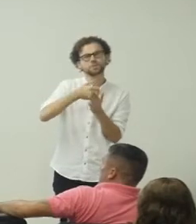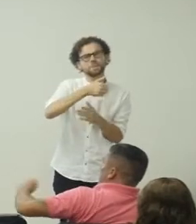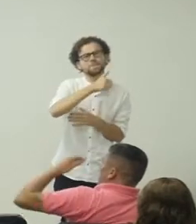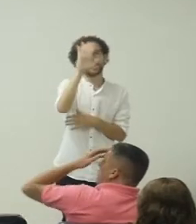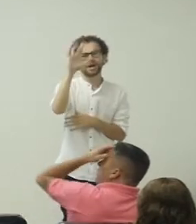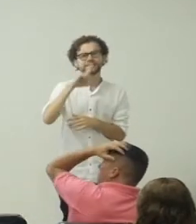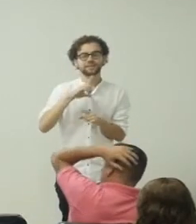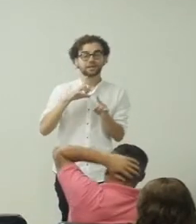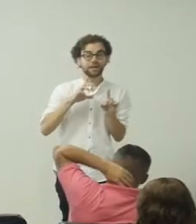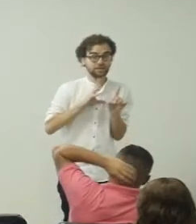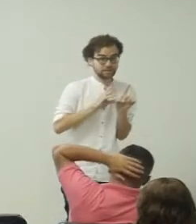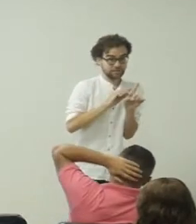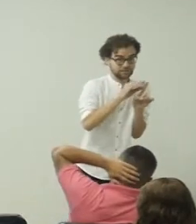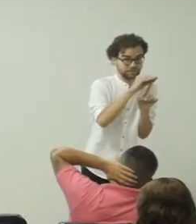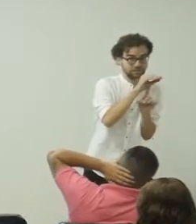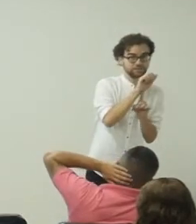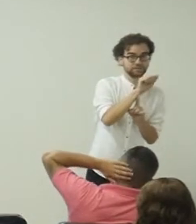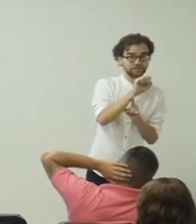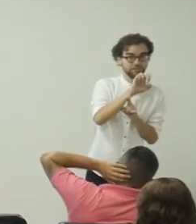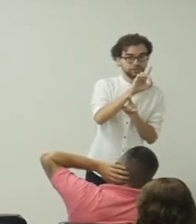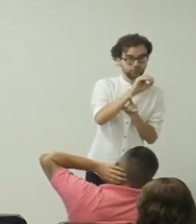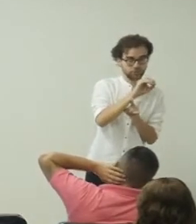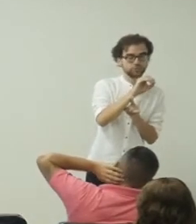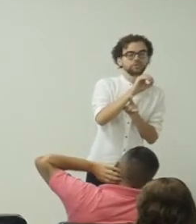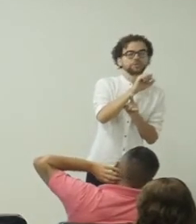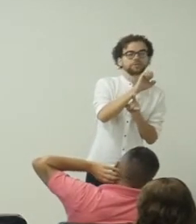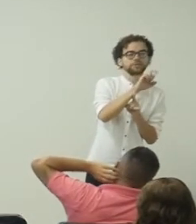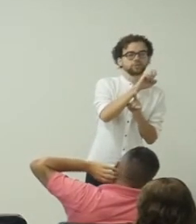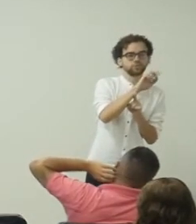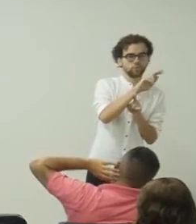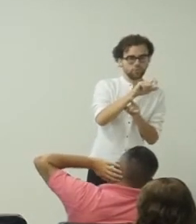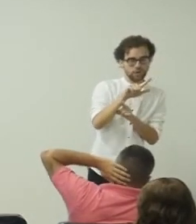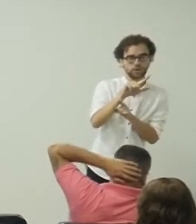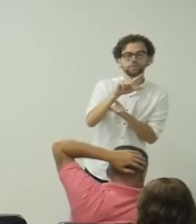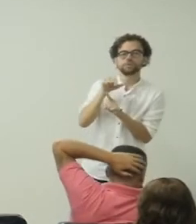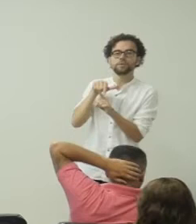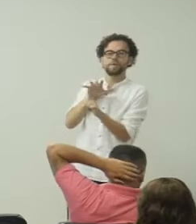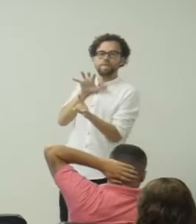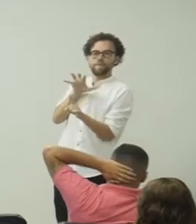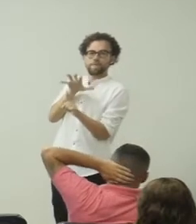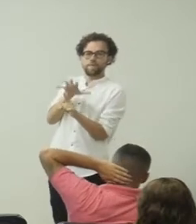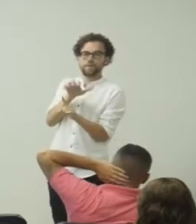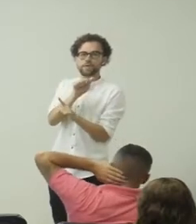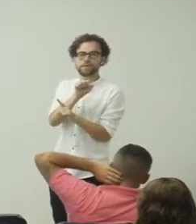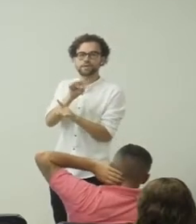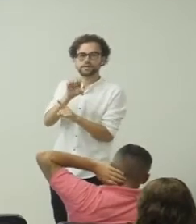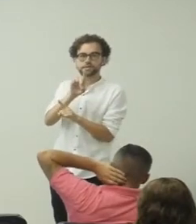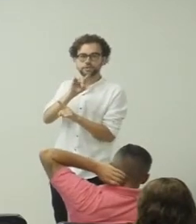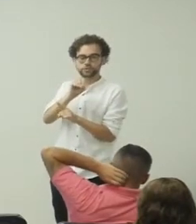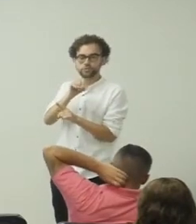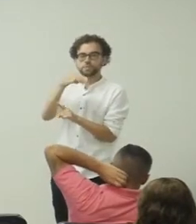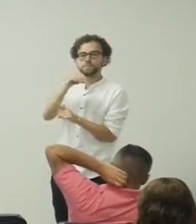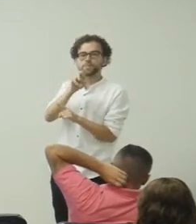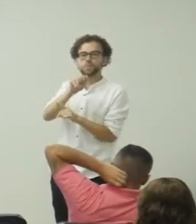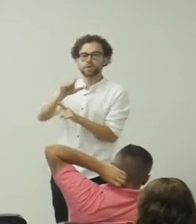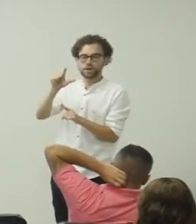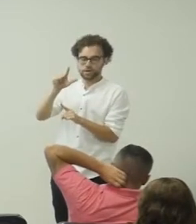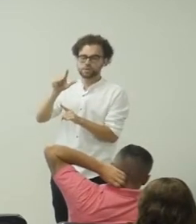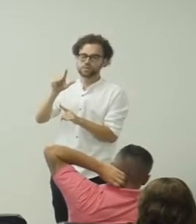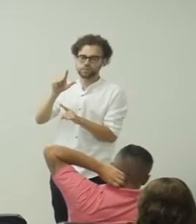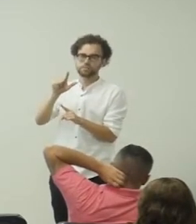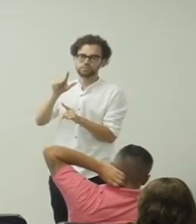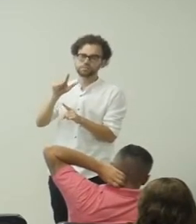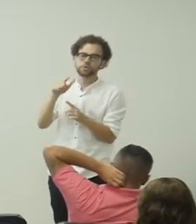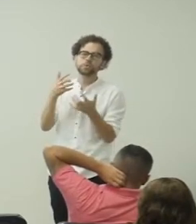com assédio moral e assédio sexual. Parece que mais para frente vocês vão trabalhar um pouco melhor, né? O assédio moral, espero que